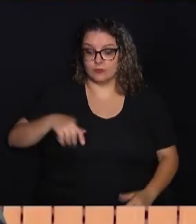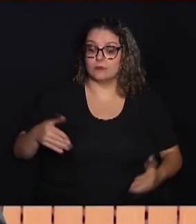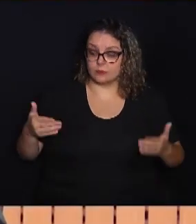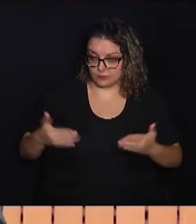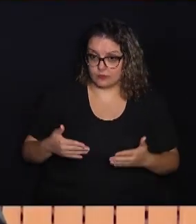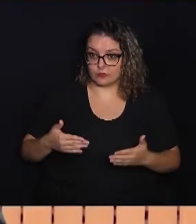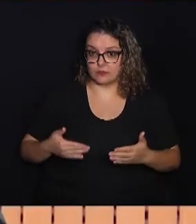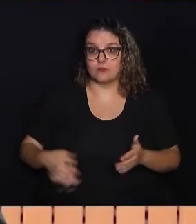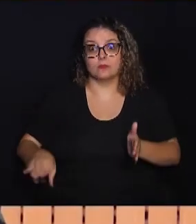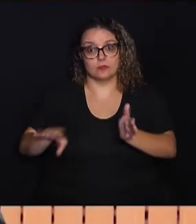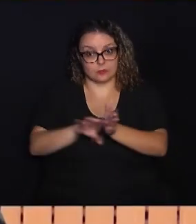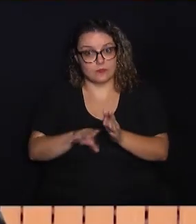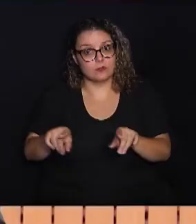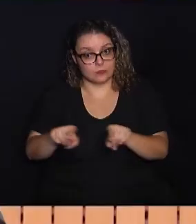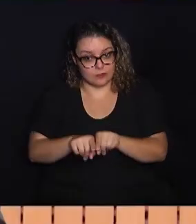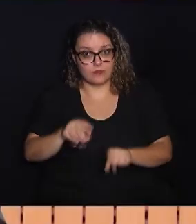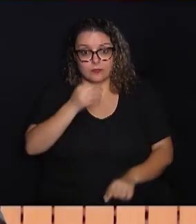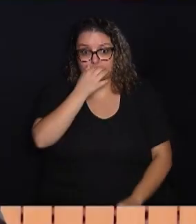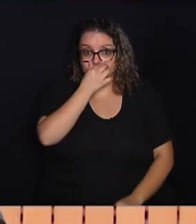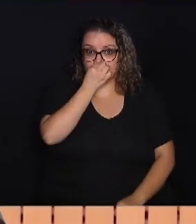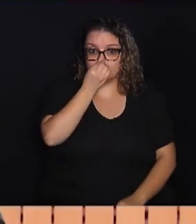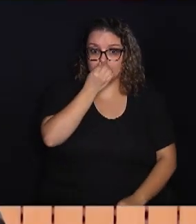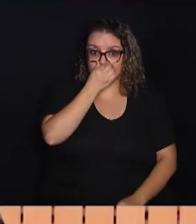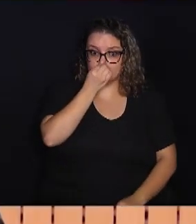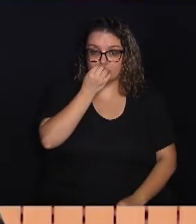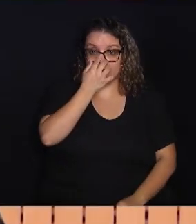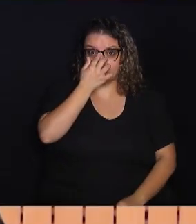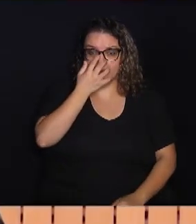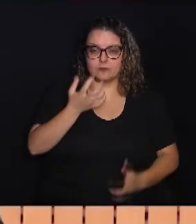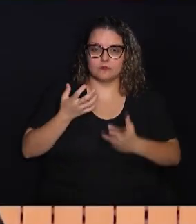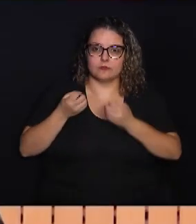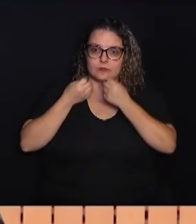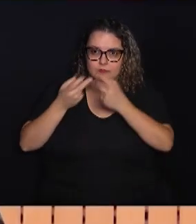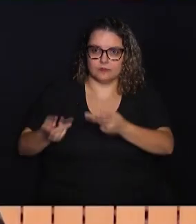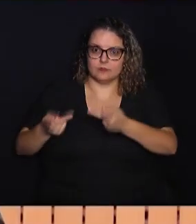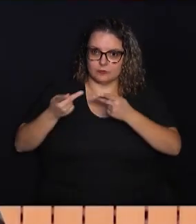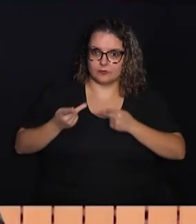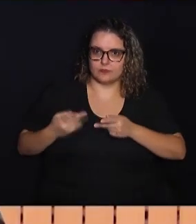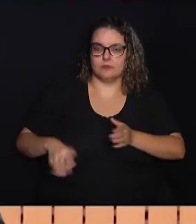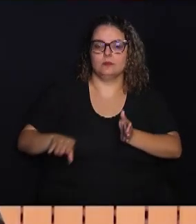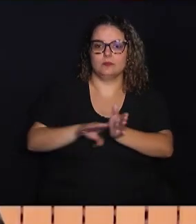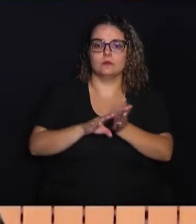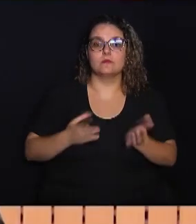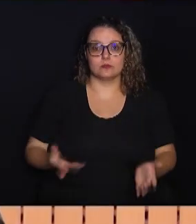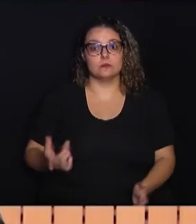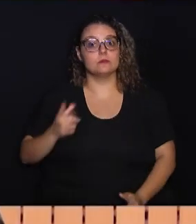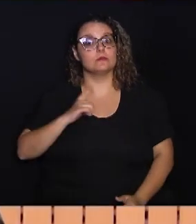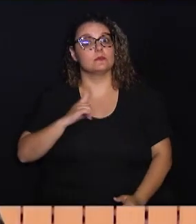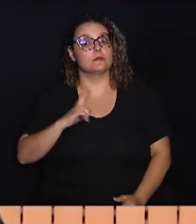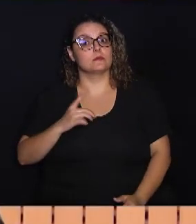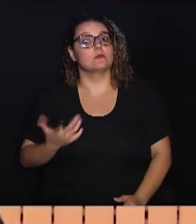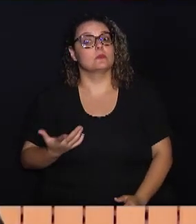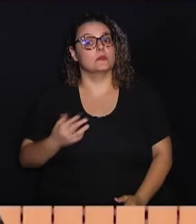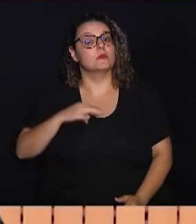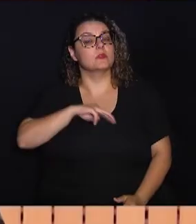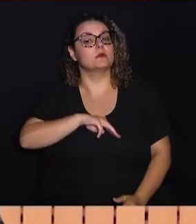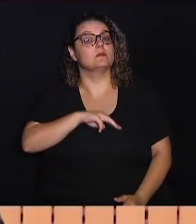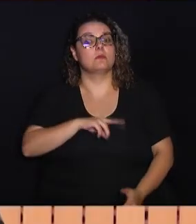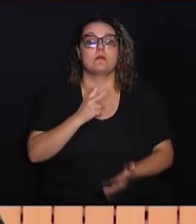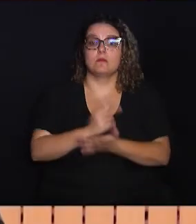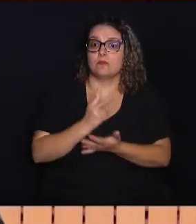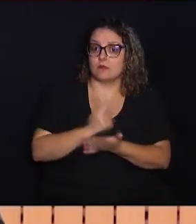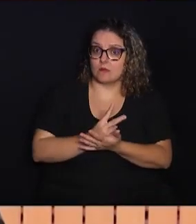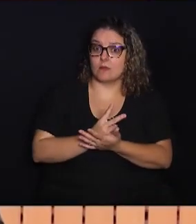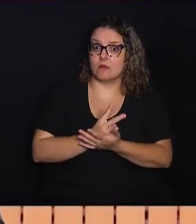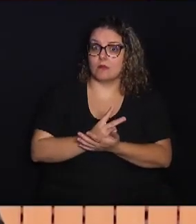aqueles que virão que nós queremos dar já boas-vindas aqueles que virão terão com missão sempre de